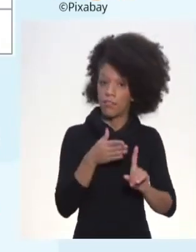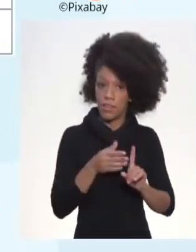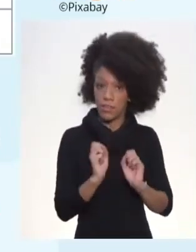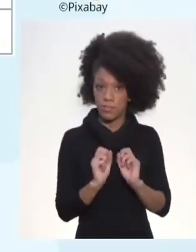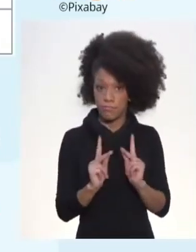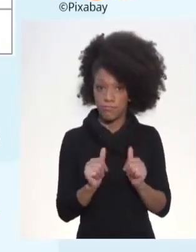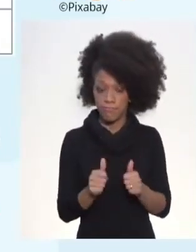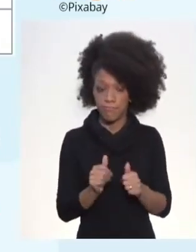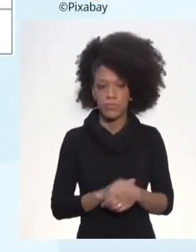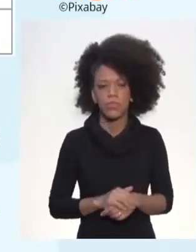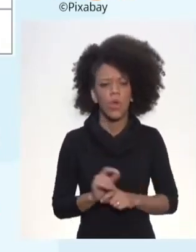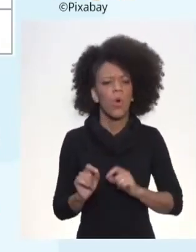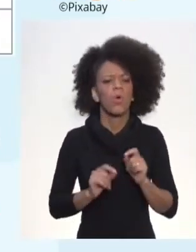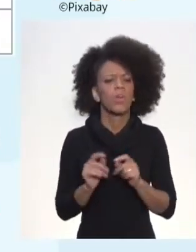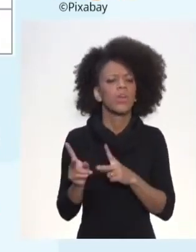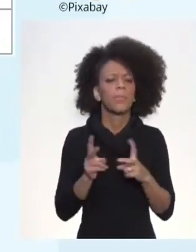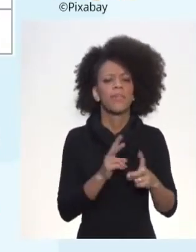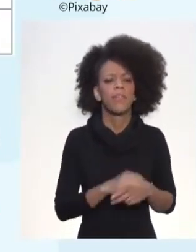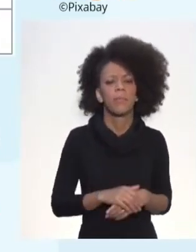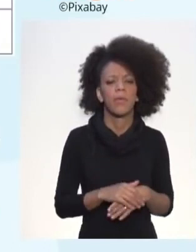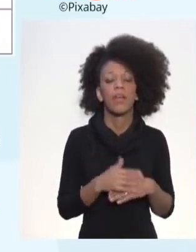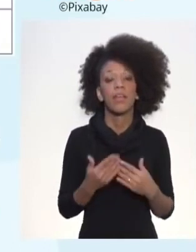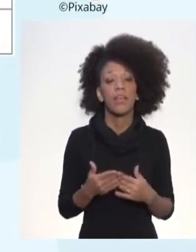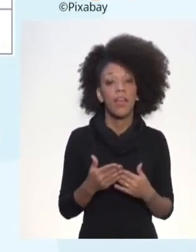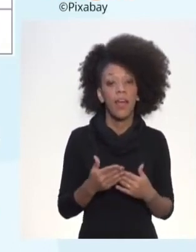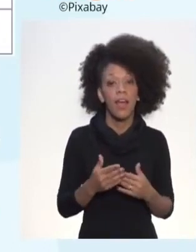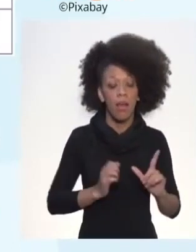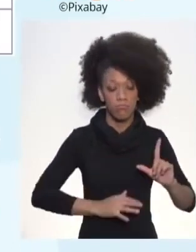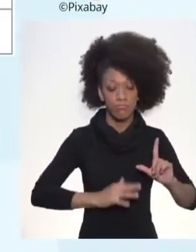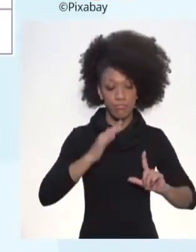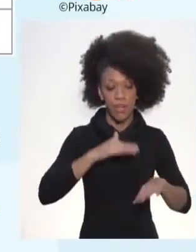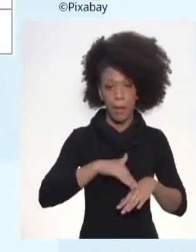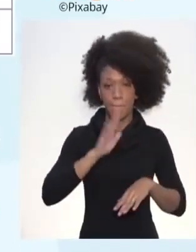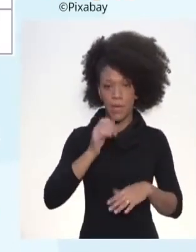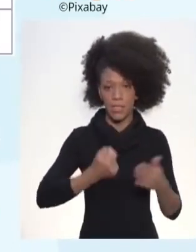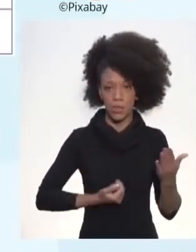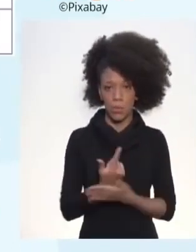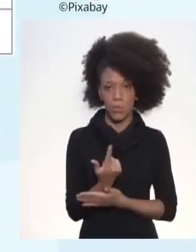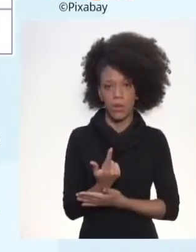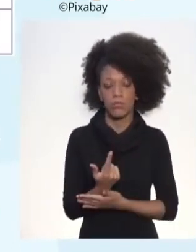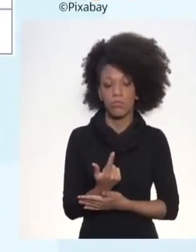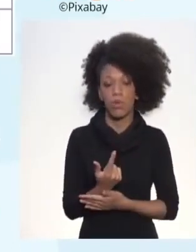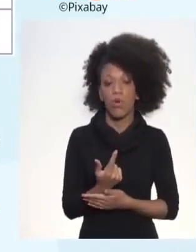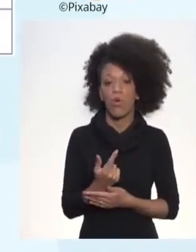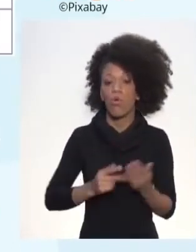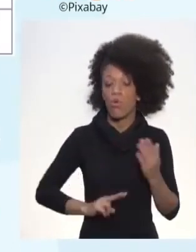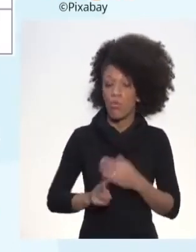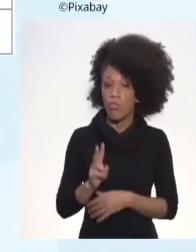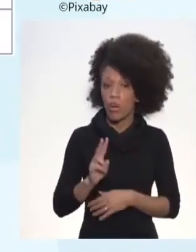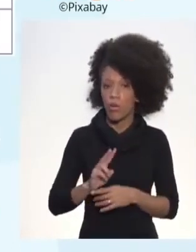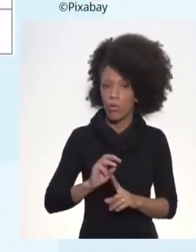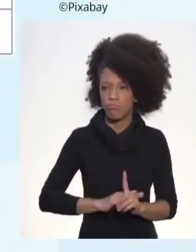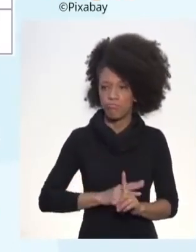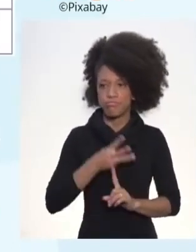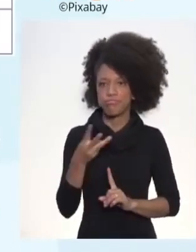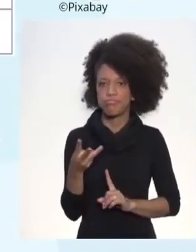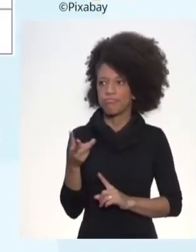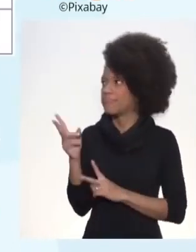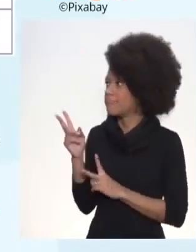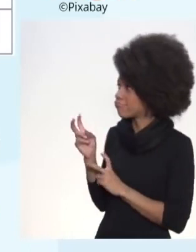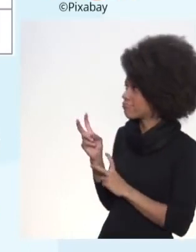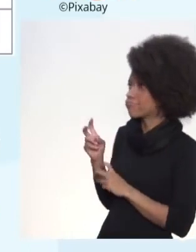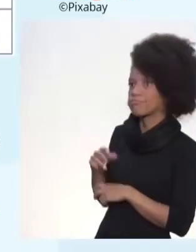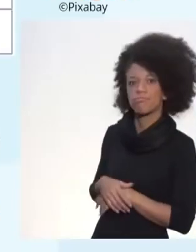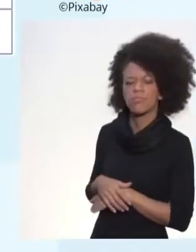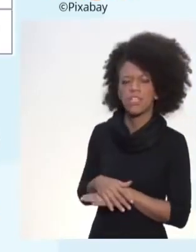ok? O que a gente percebe? A gente percebe que a cada litro a mais comprado, o valor pago triplica. Olha aí. Em relação